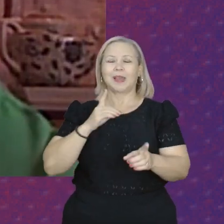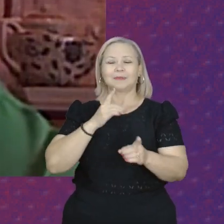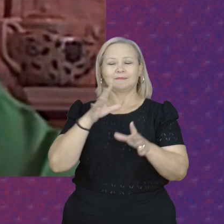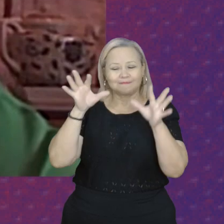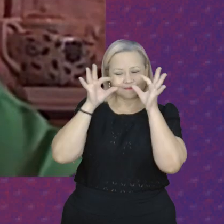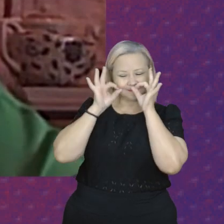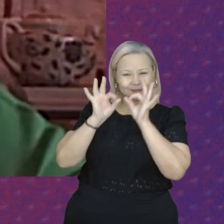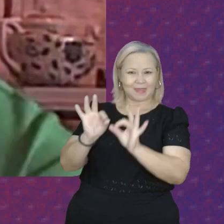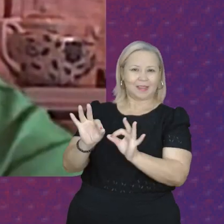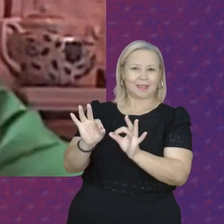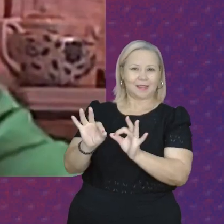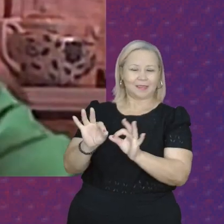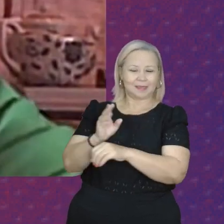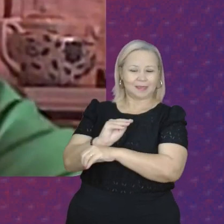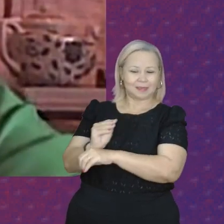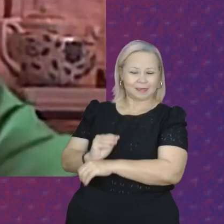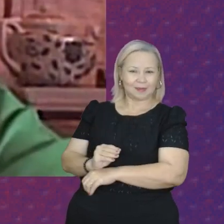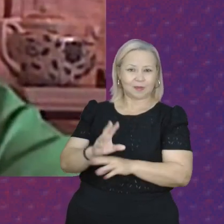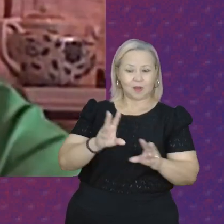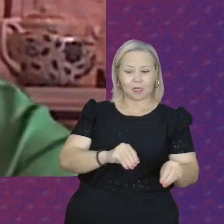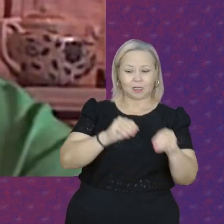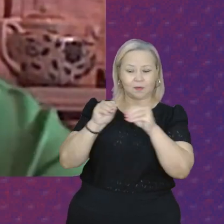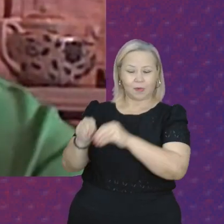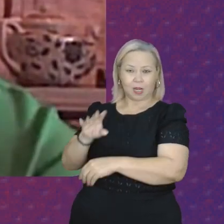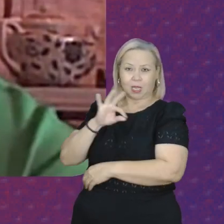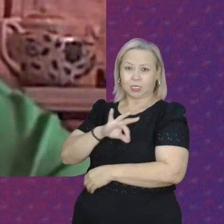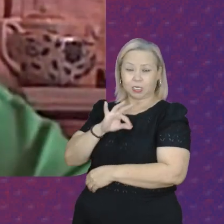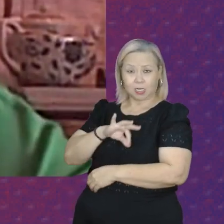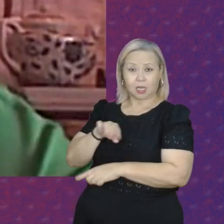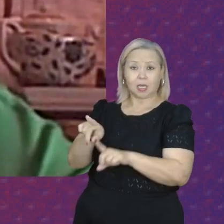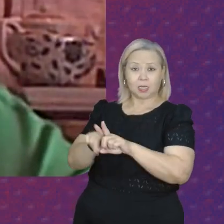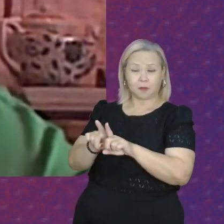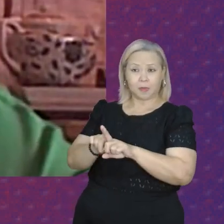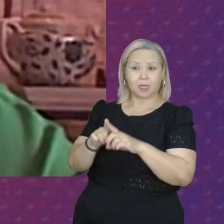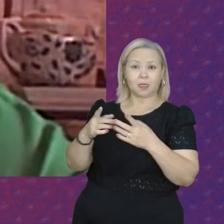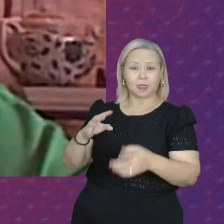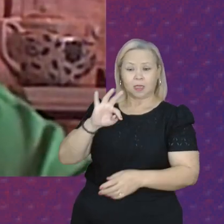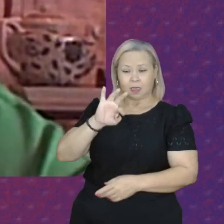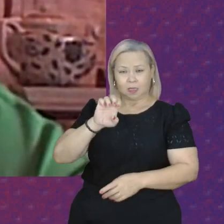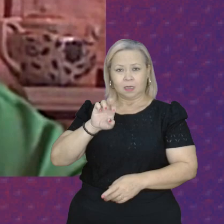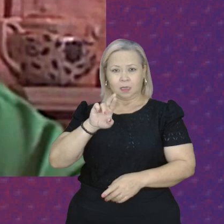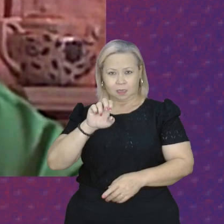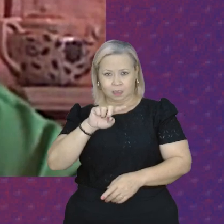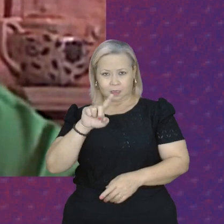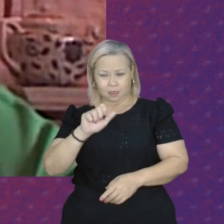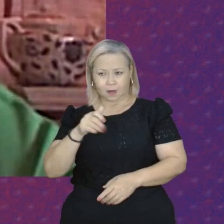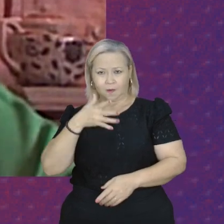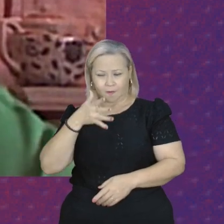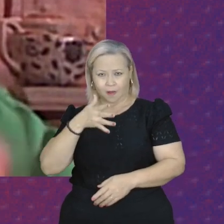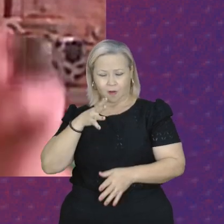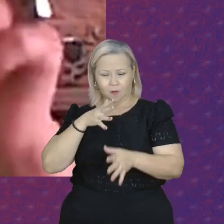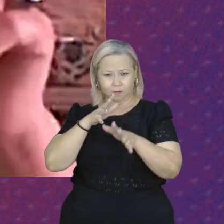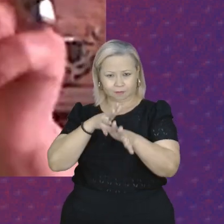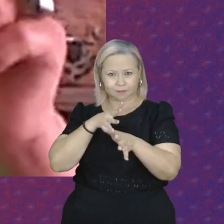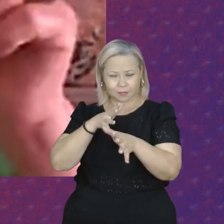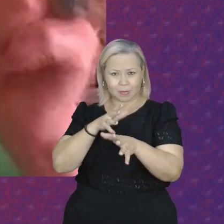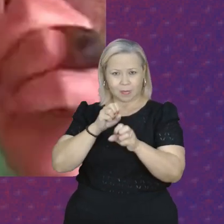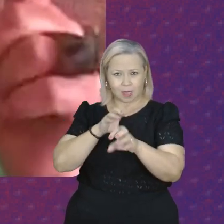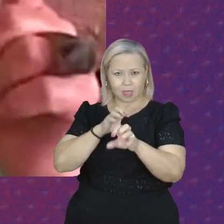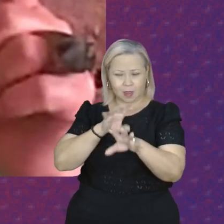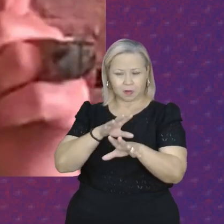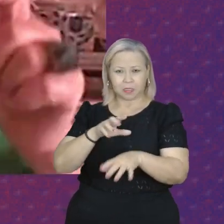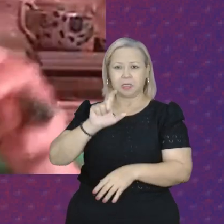atenção, não só a transferência de renda, como a Tereza falou na sua aula, né, não era um